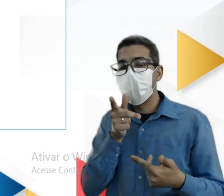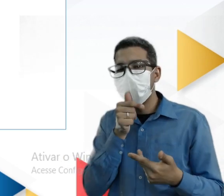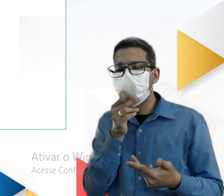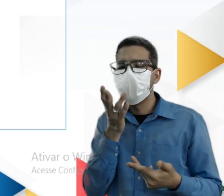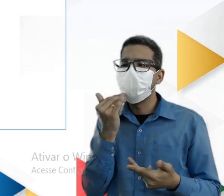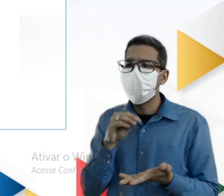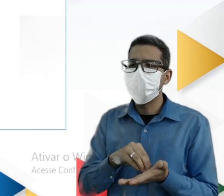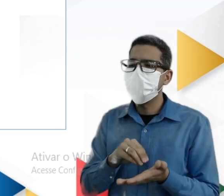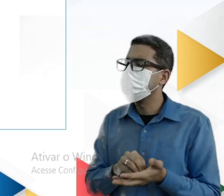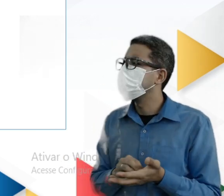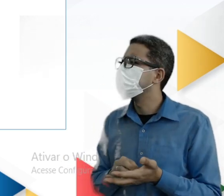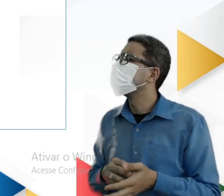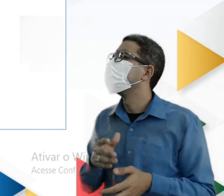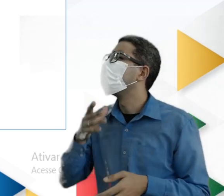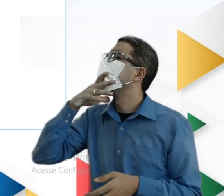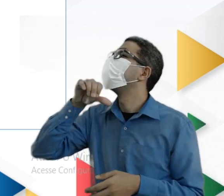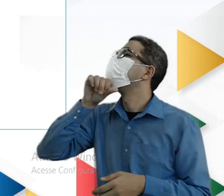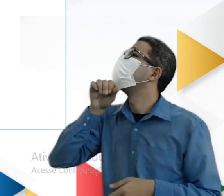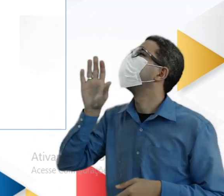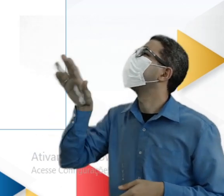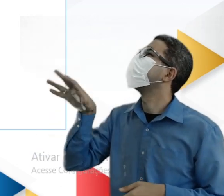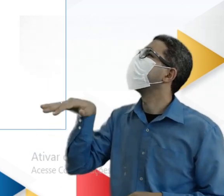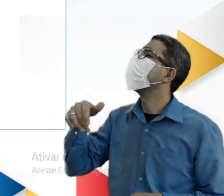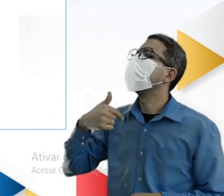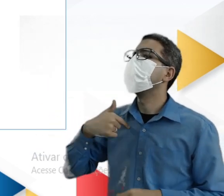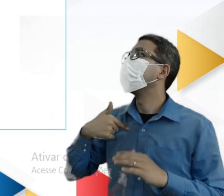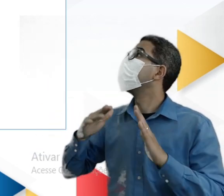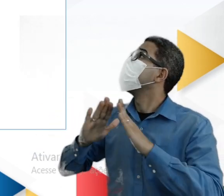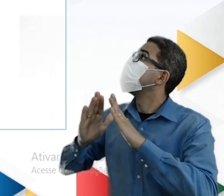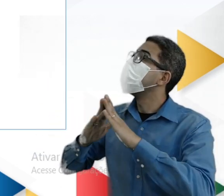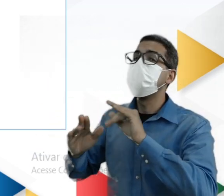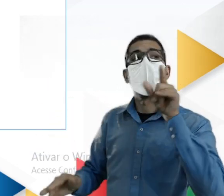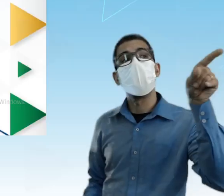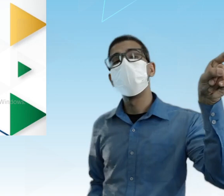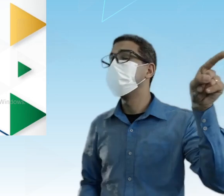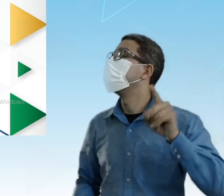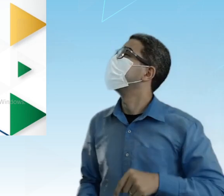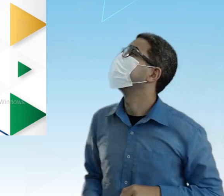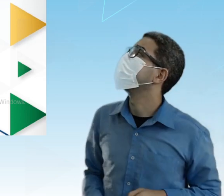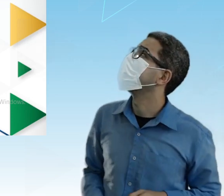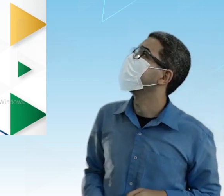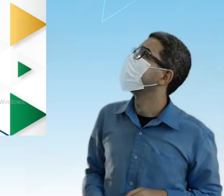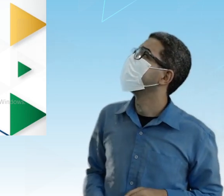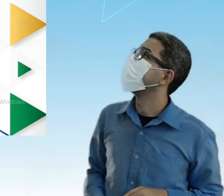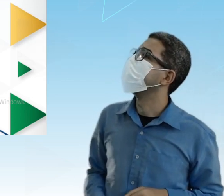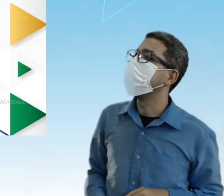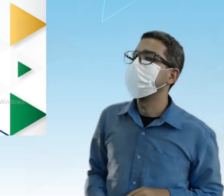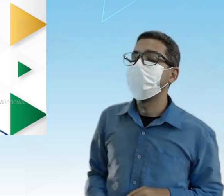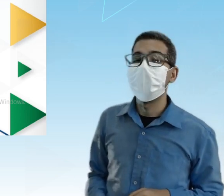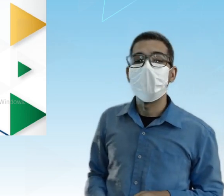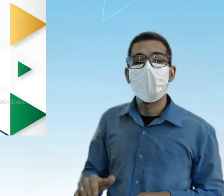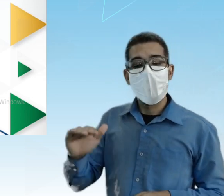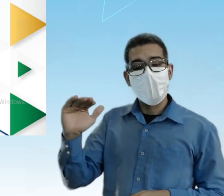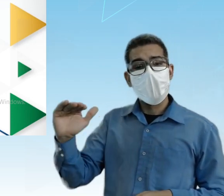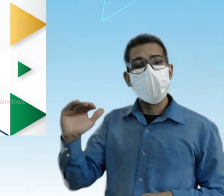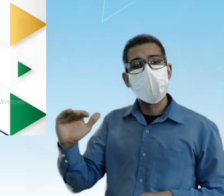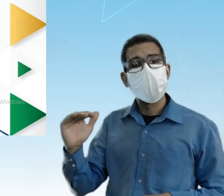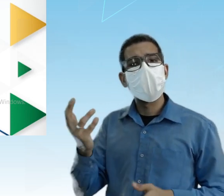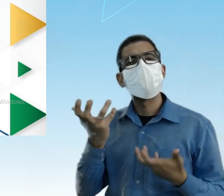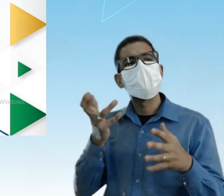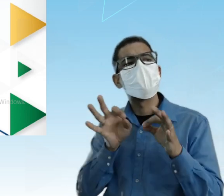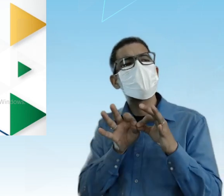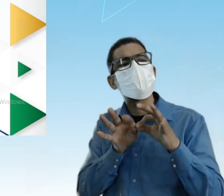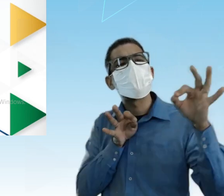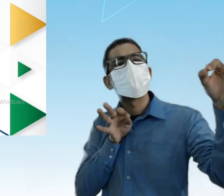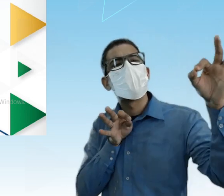comida. Pai, eu quero morar naquele mundo. Ele acha uma coisa tão